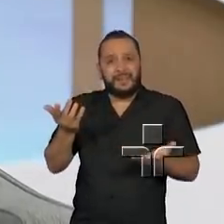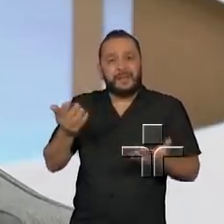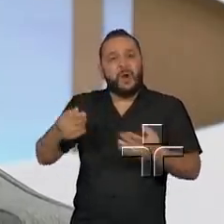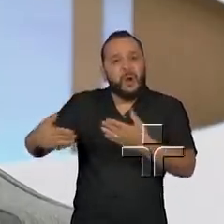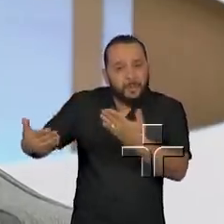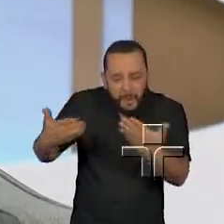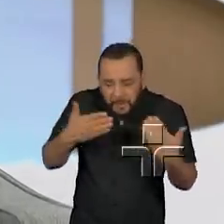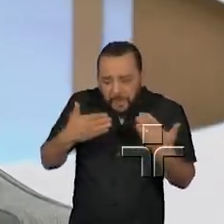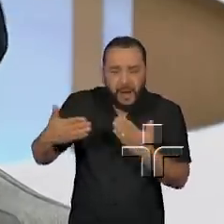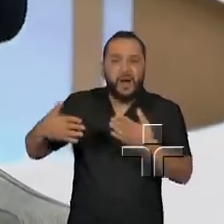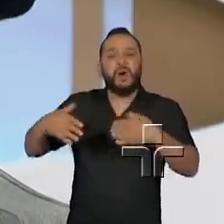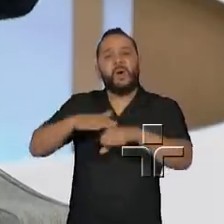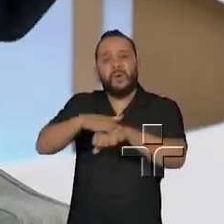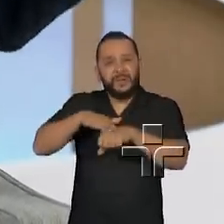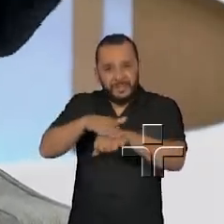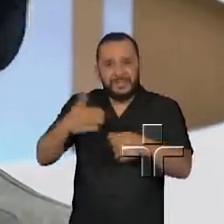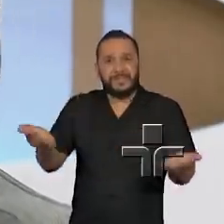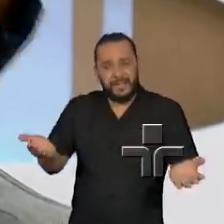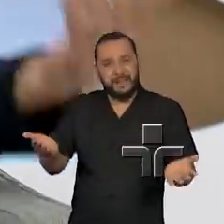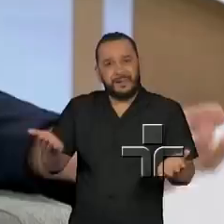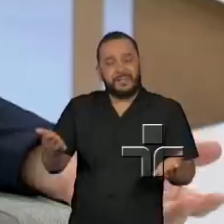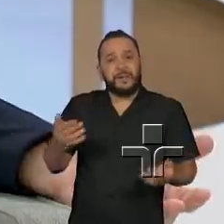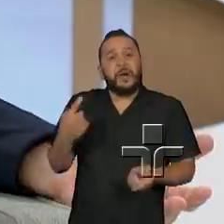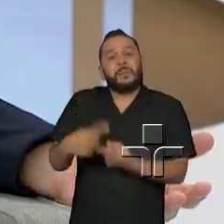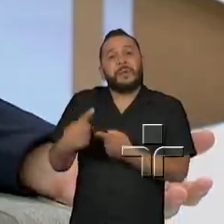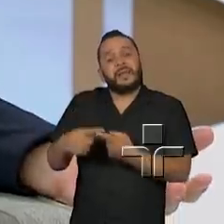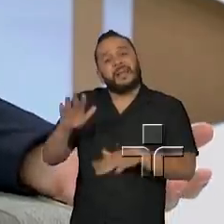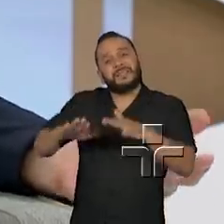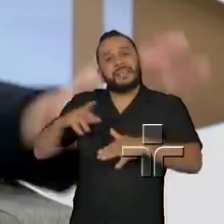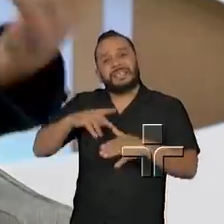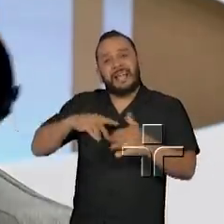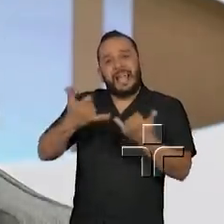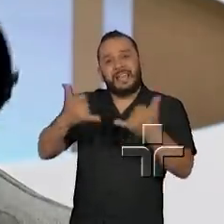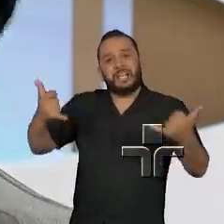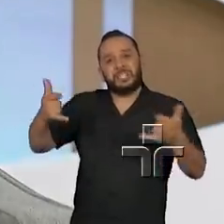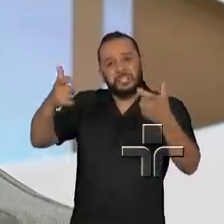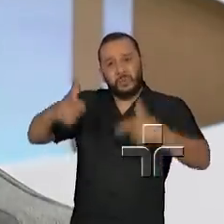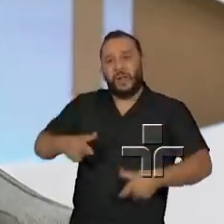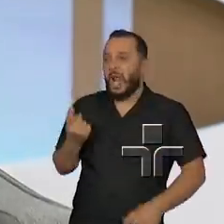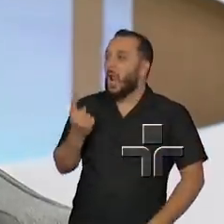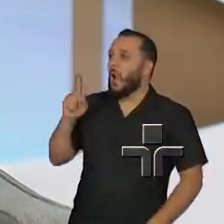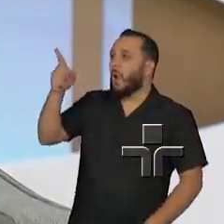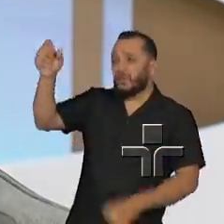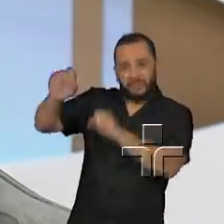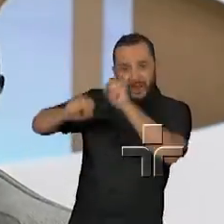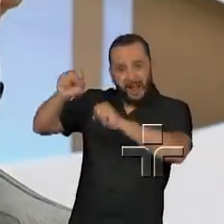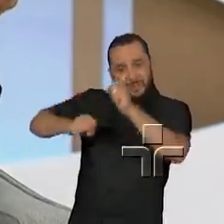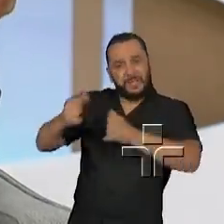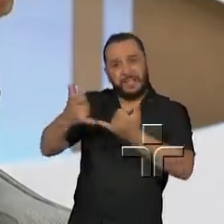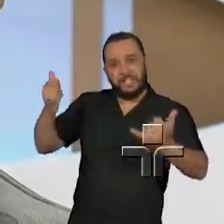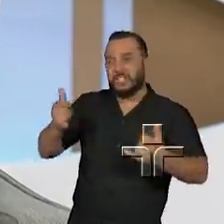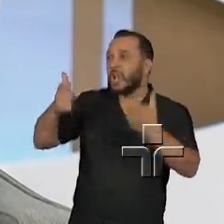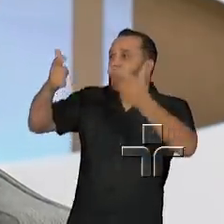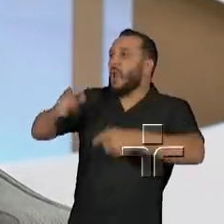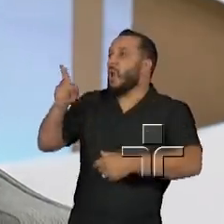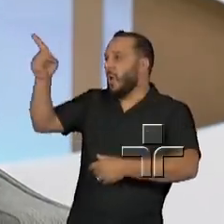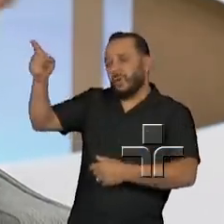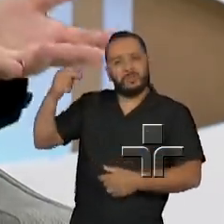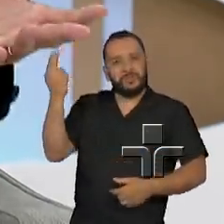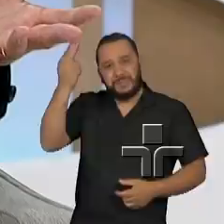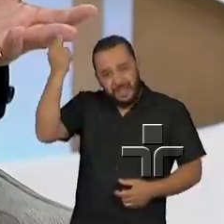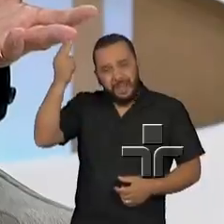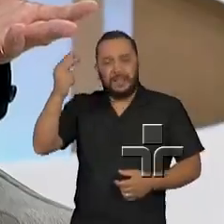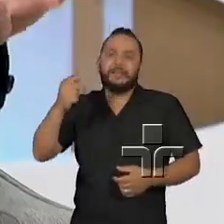toda a energia num local e levar ela para um lugar muito distante, porque há uma dissipação muito grande. Então, quanto mais você puder gerar localmente, e para isso solar e eólica